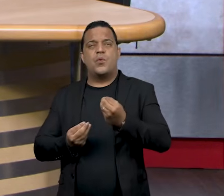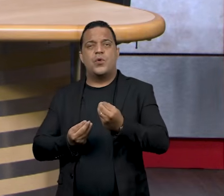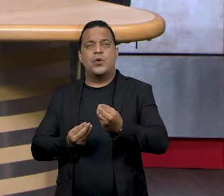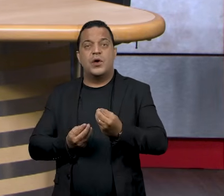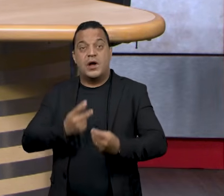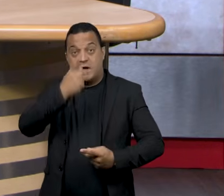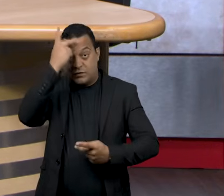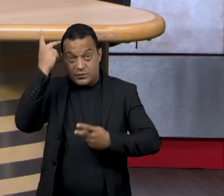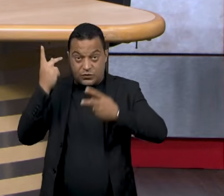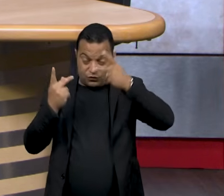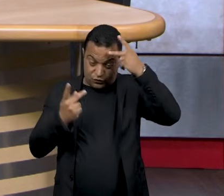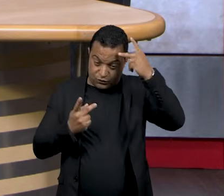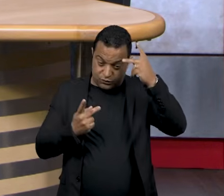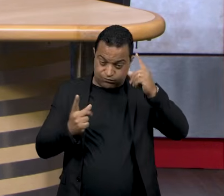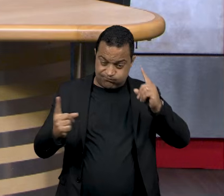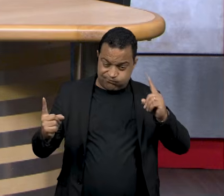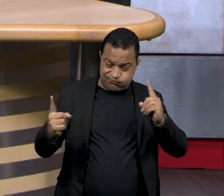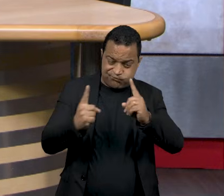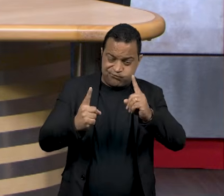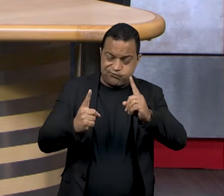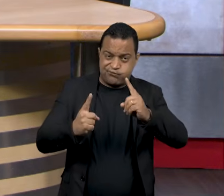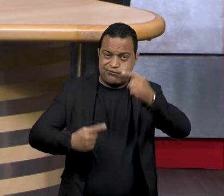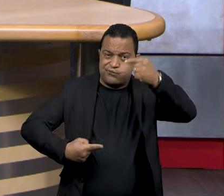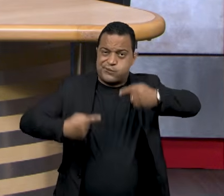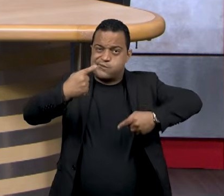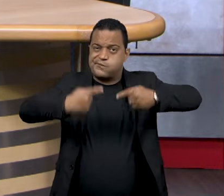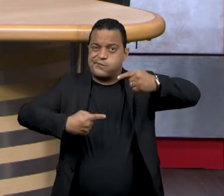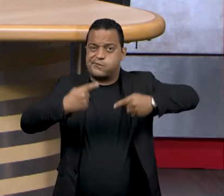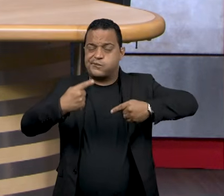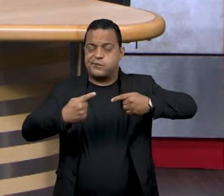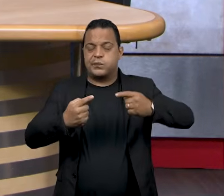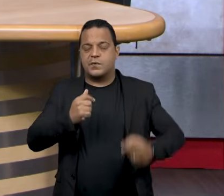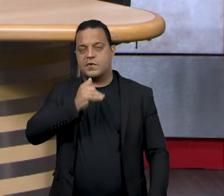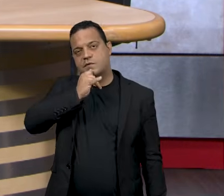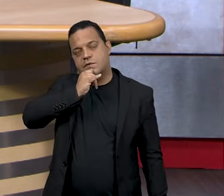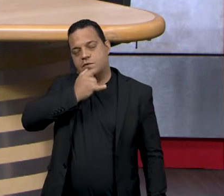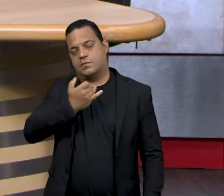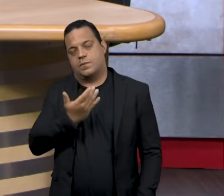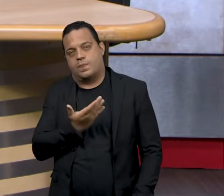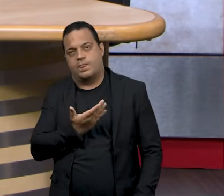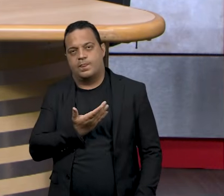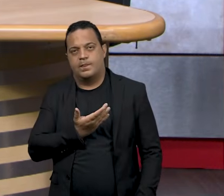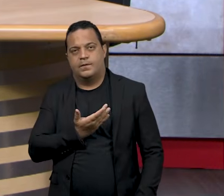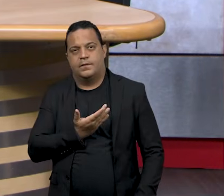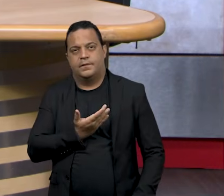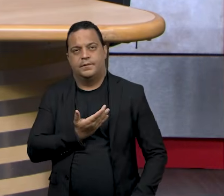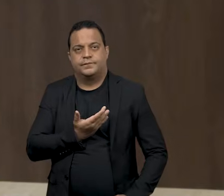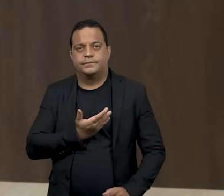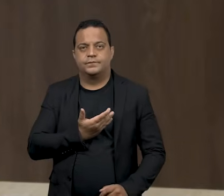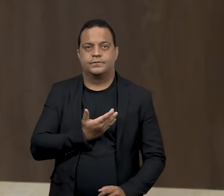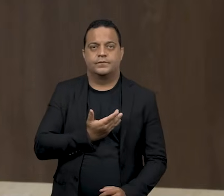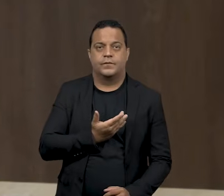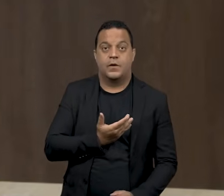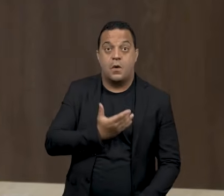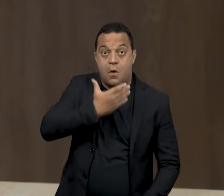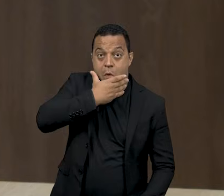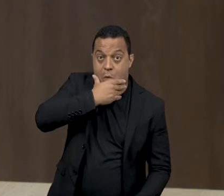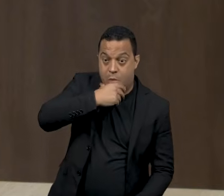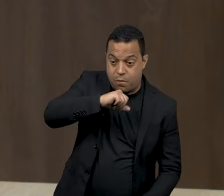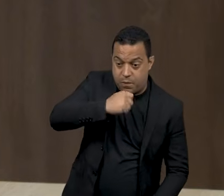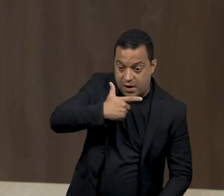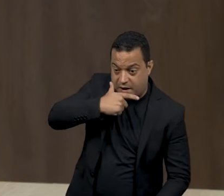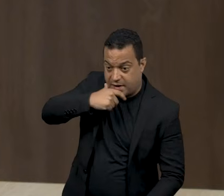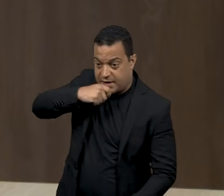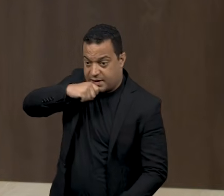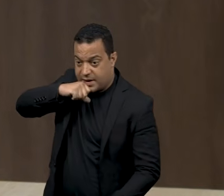existem grandes desentendimentos entre os irmãos, e principalmente em pontos. Por exemplo, quando o pai